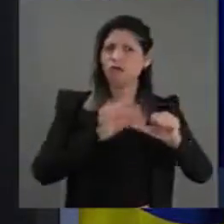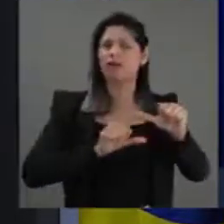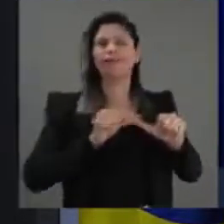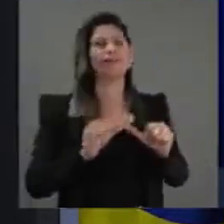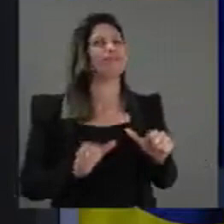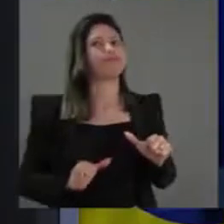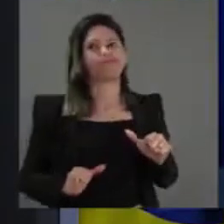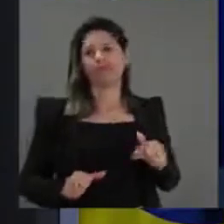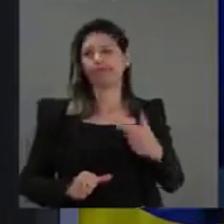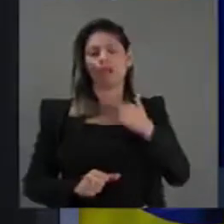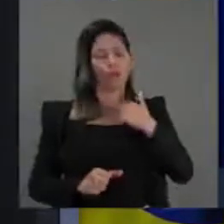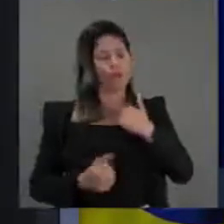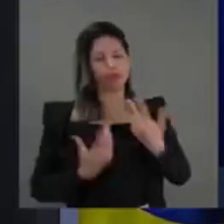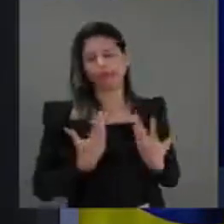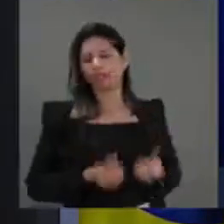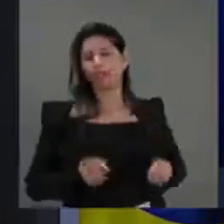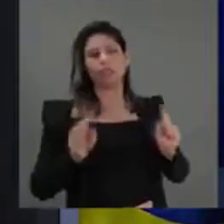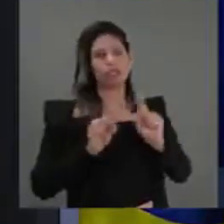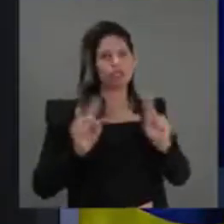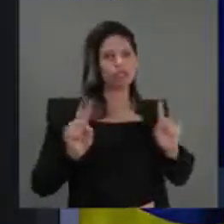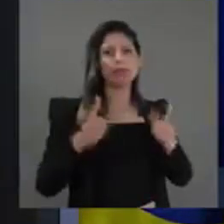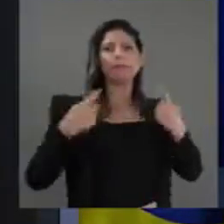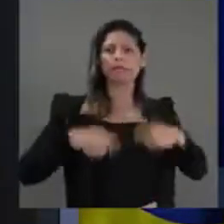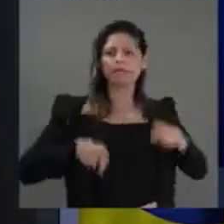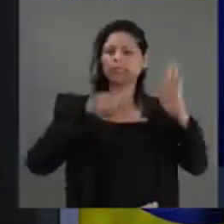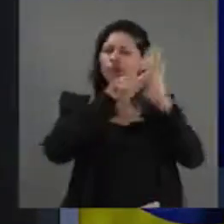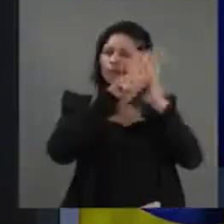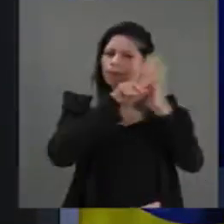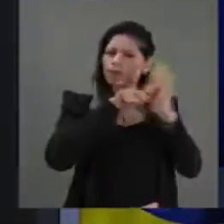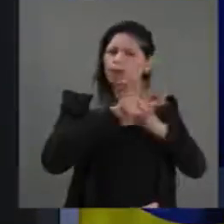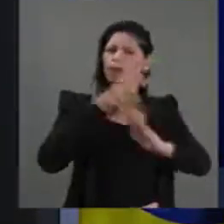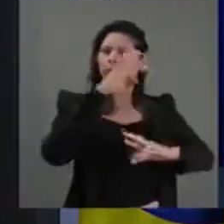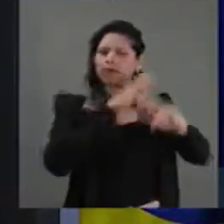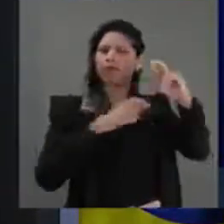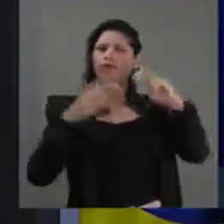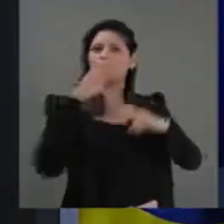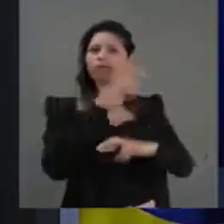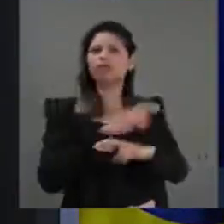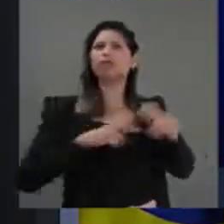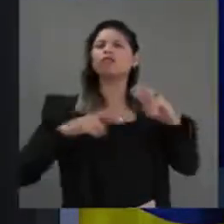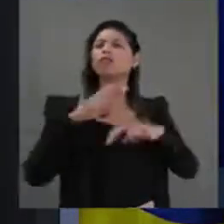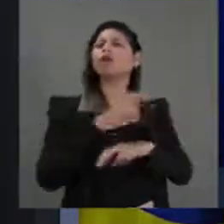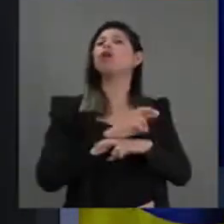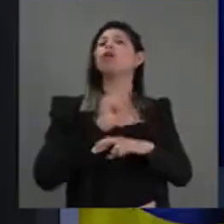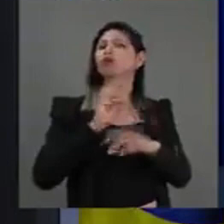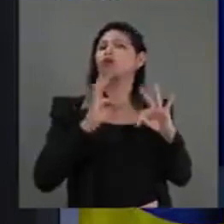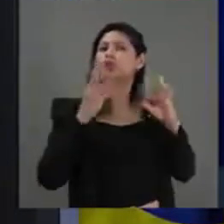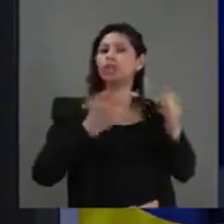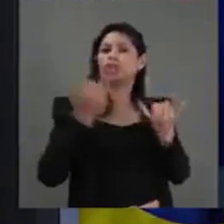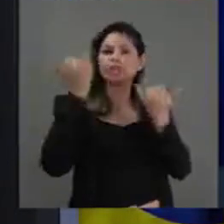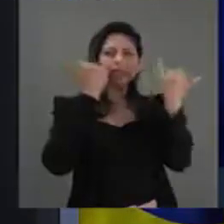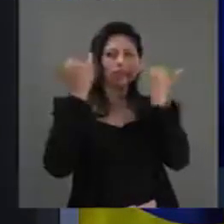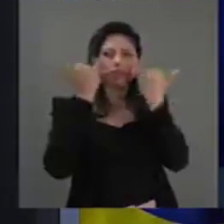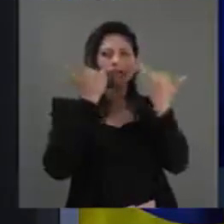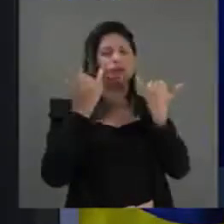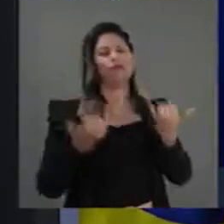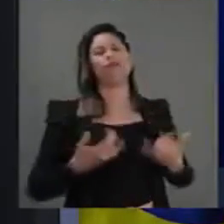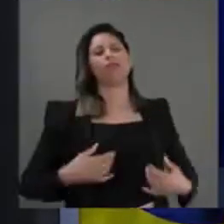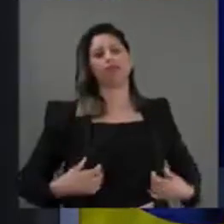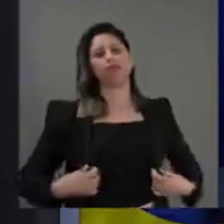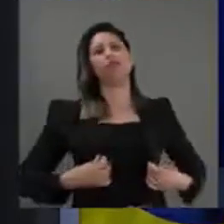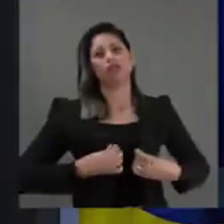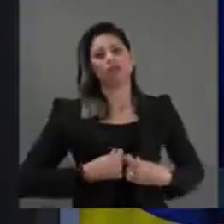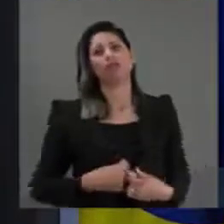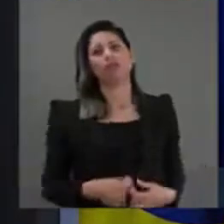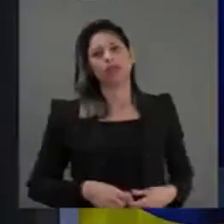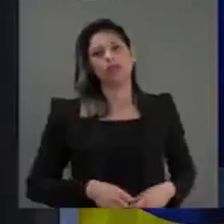ser coincidência, precisa de apuração com relação a essas denúncias, senhor presidente. Eu,